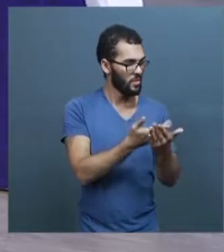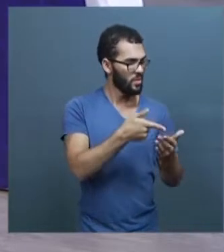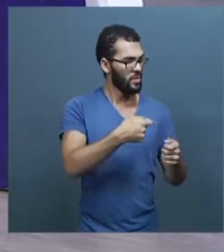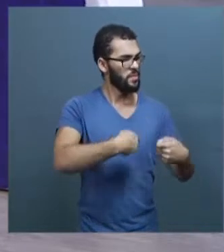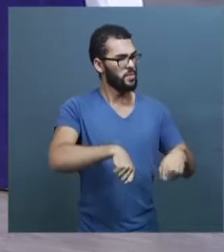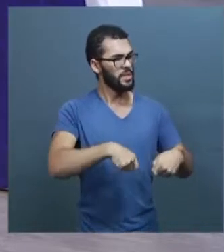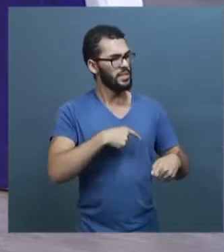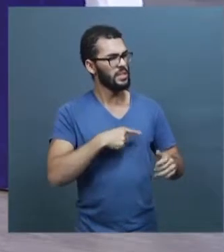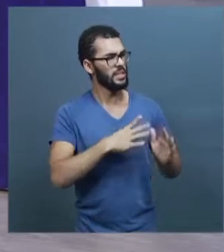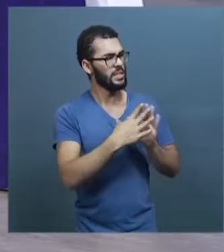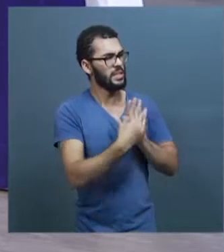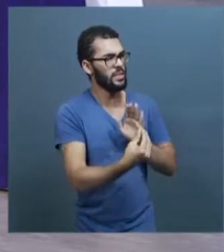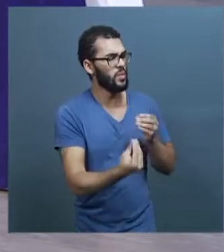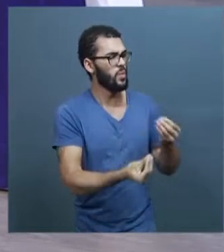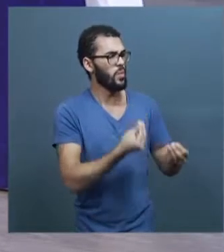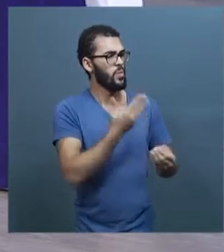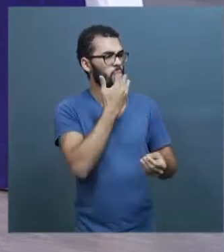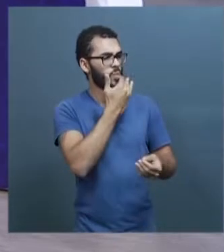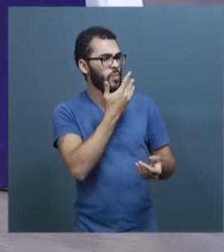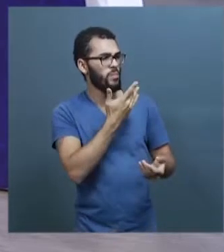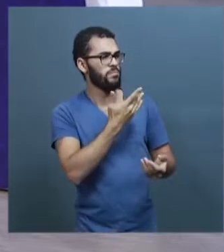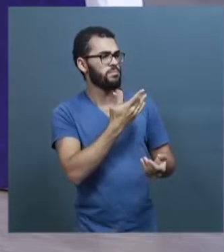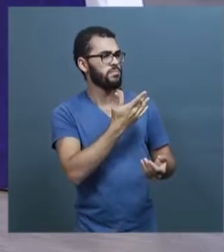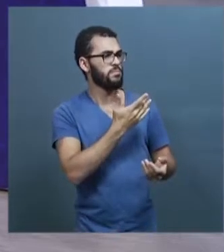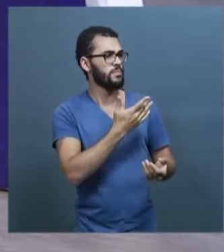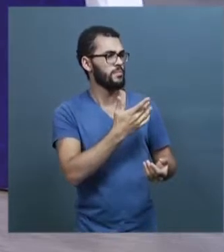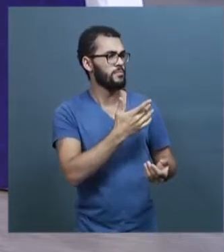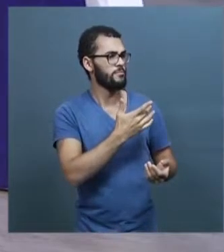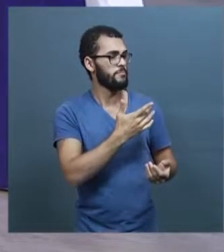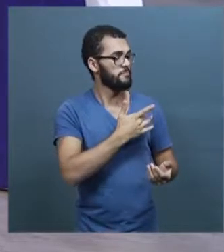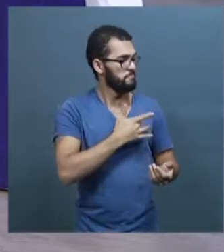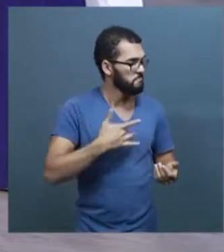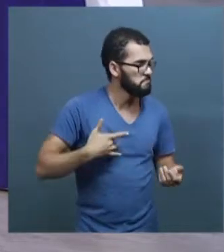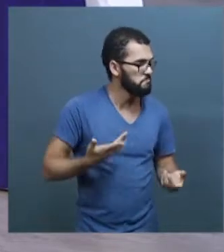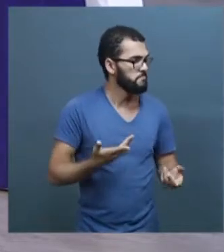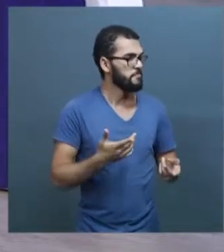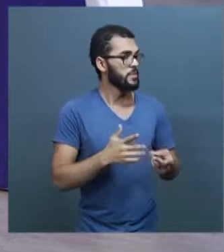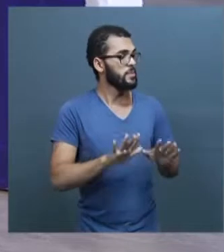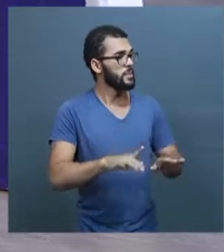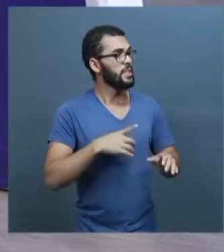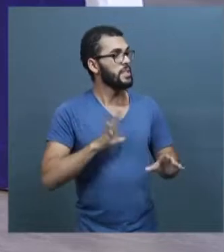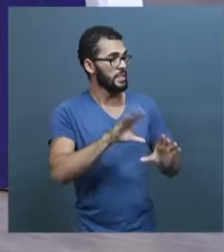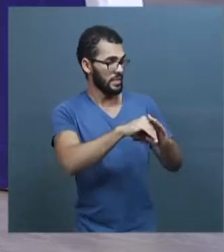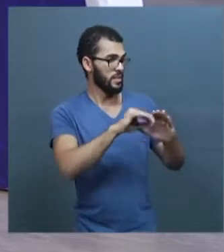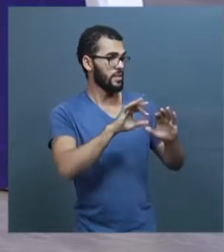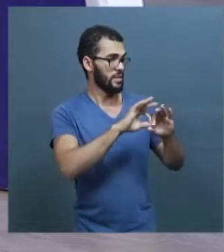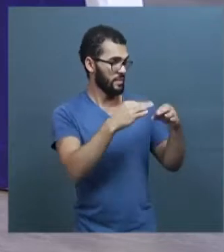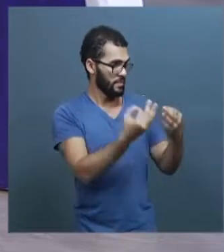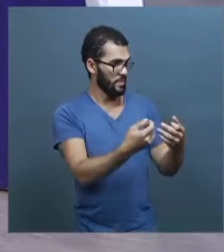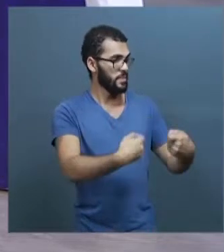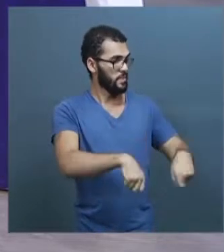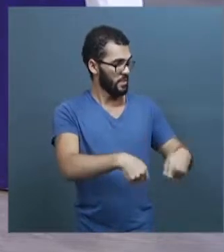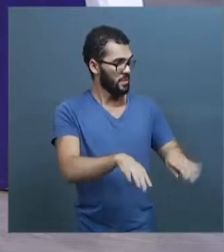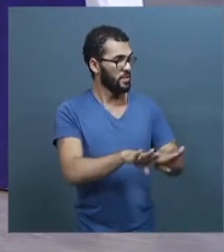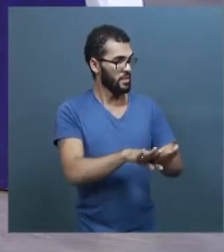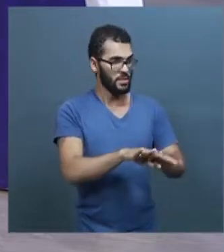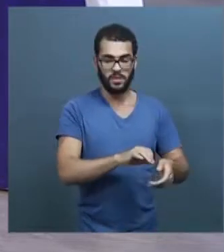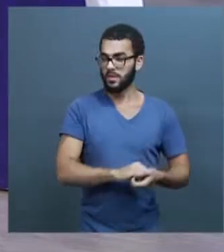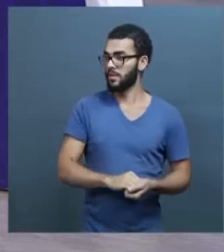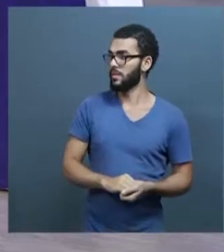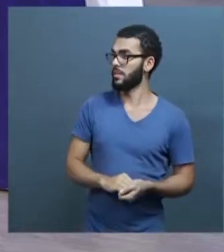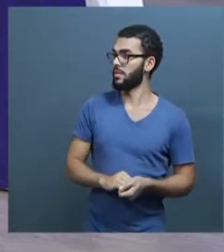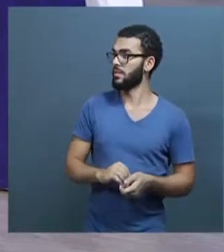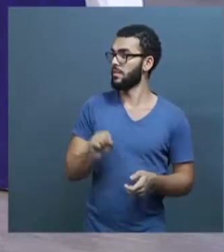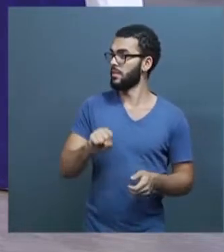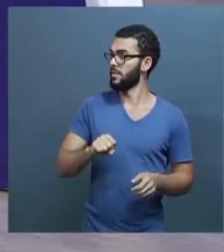educação alimentar, os hábitos alimentares precisam vir de casa também, né? Você ouve muito pai e mãe falar, ai, mas meu